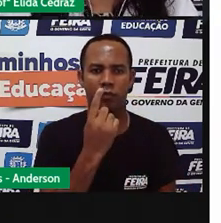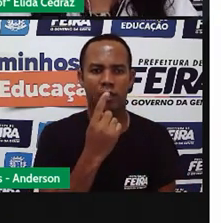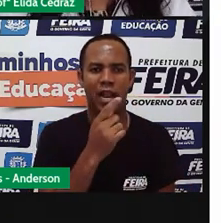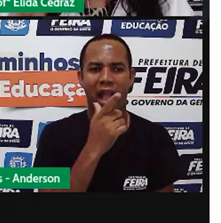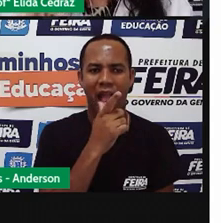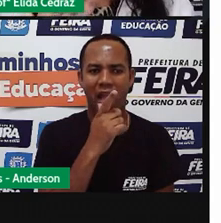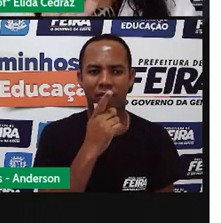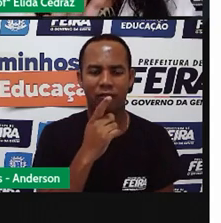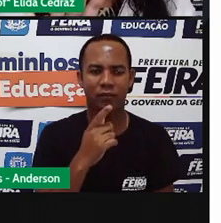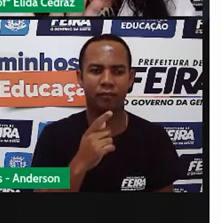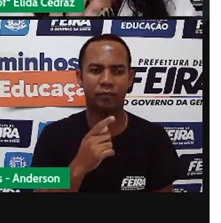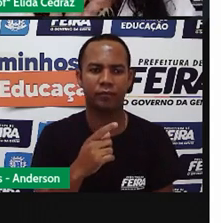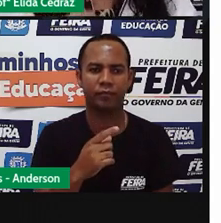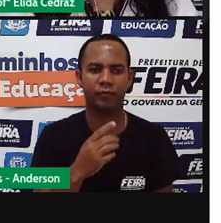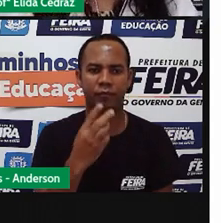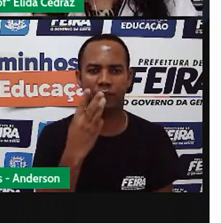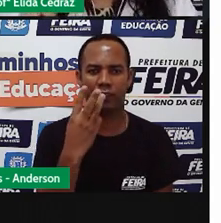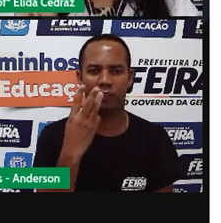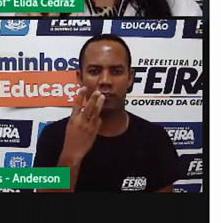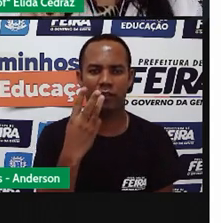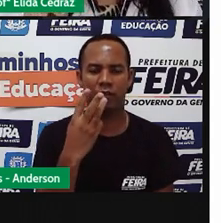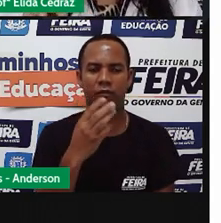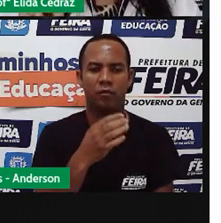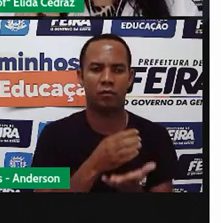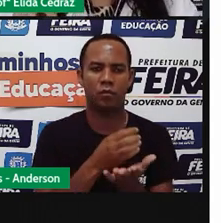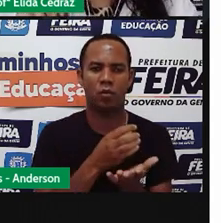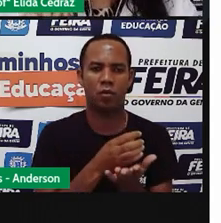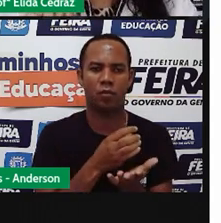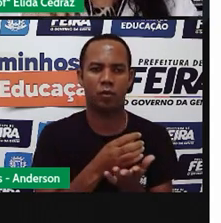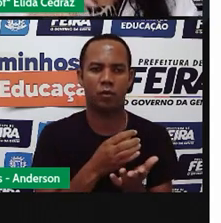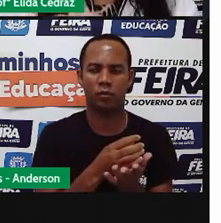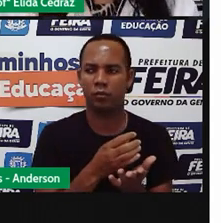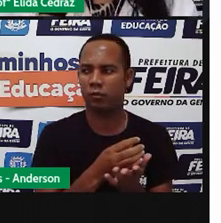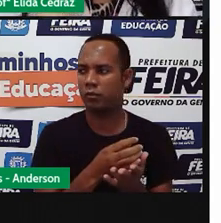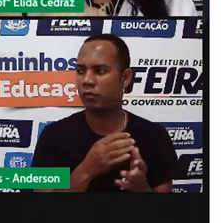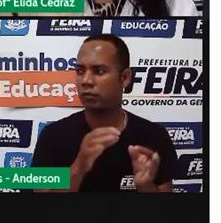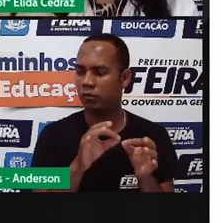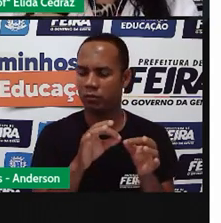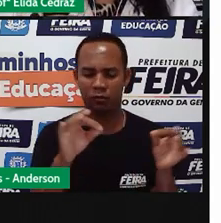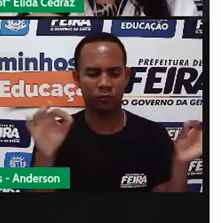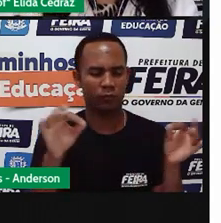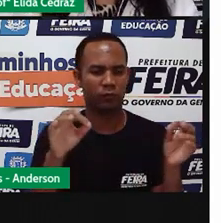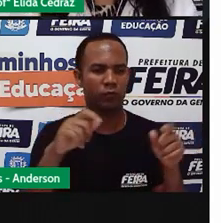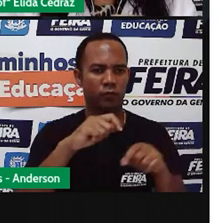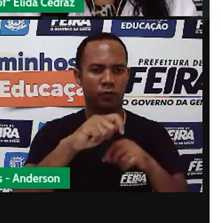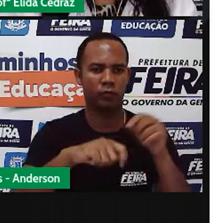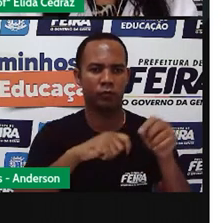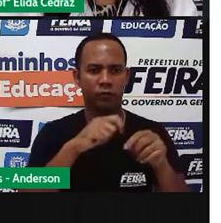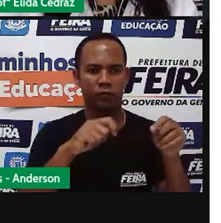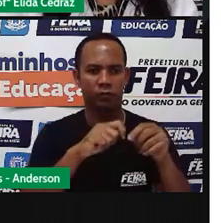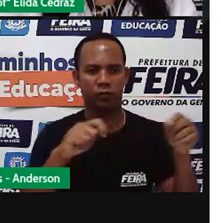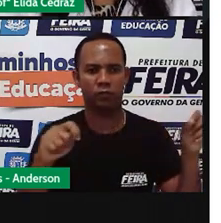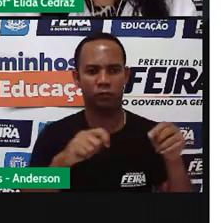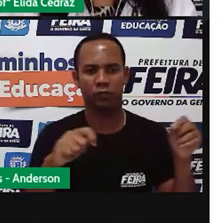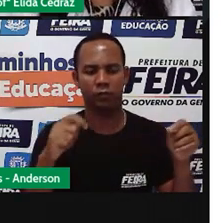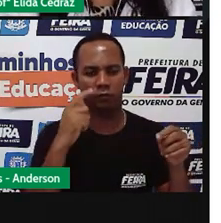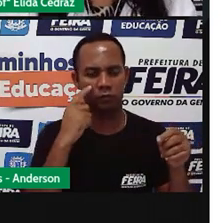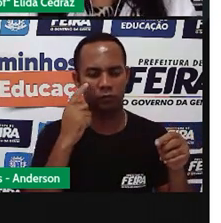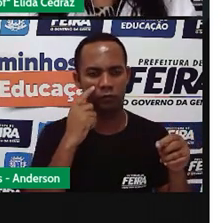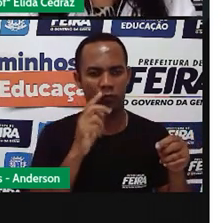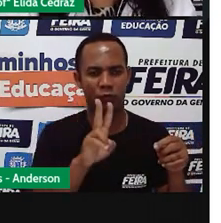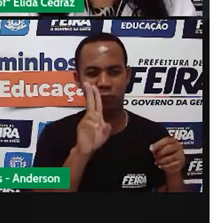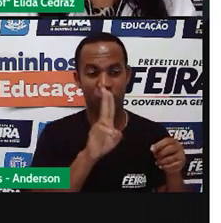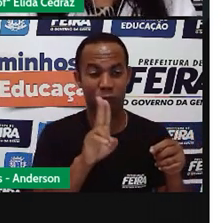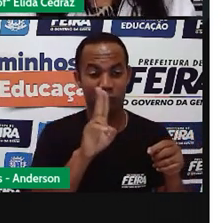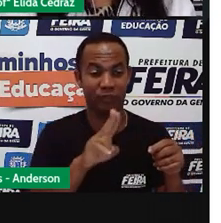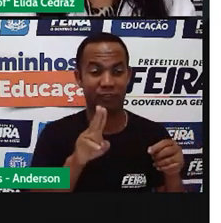água, três copos, três elásticos de dinheiro. Aquela borrachinha que a gente usa para amarrar